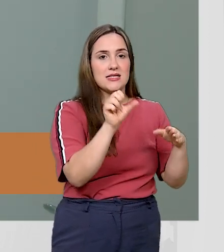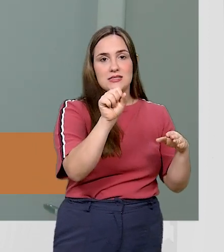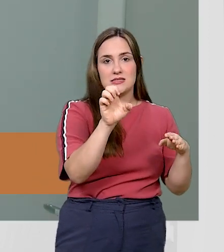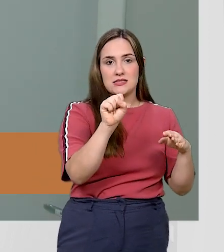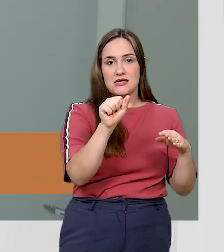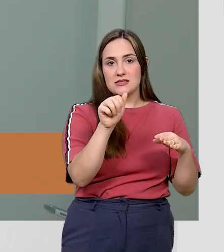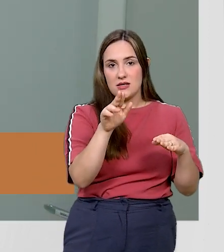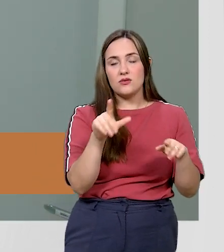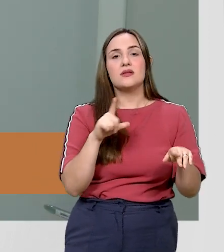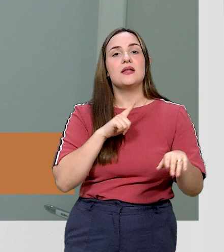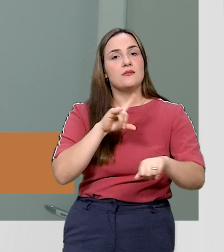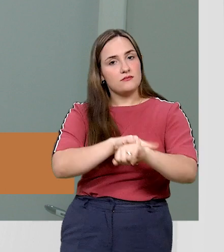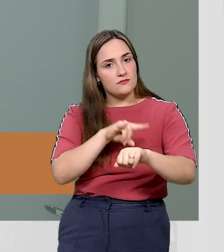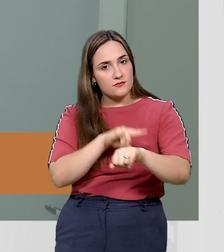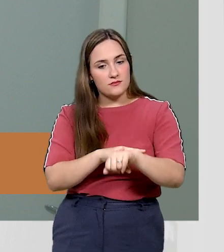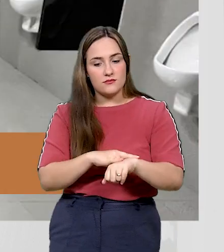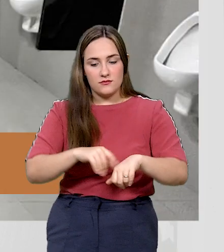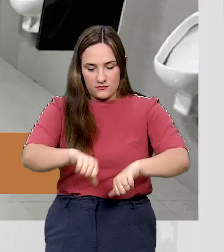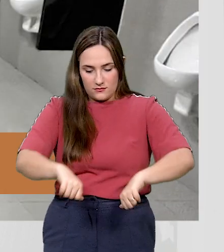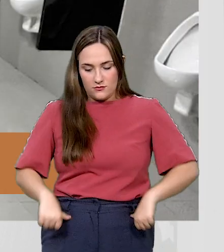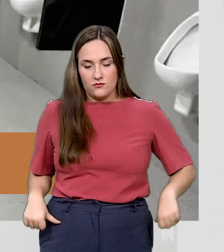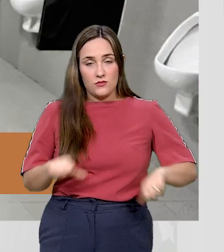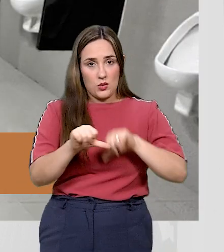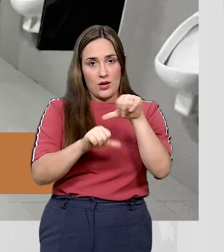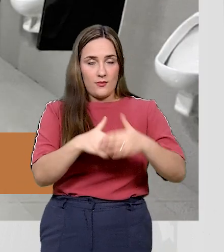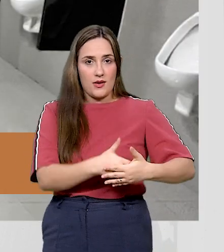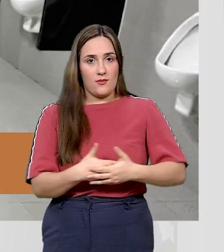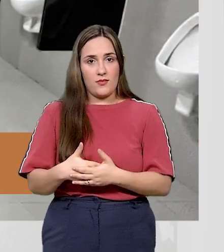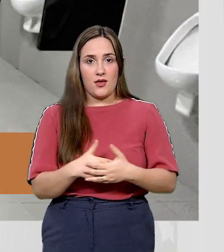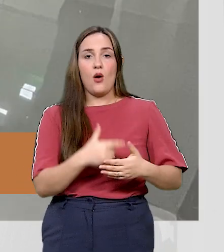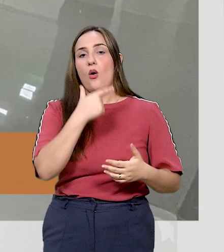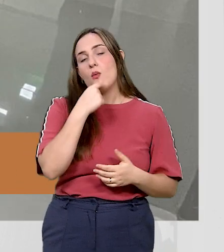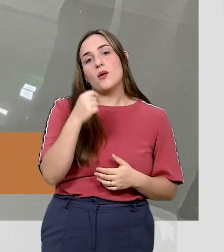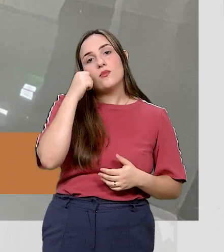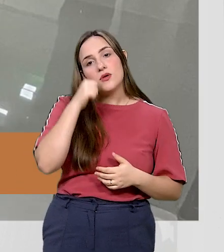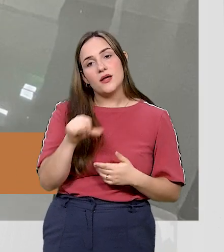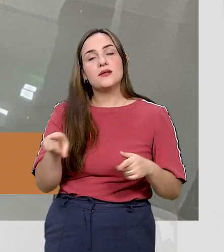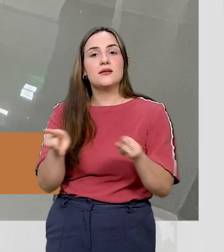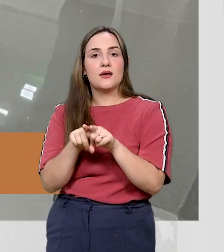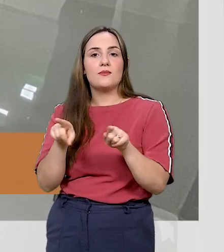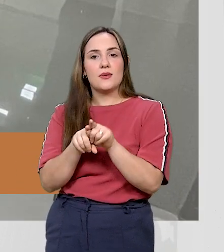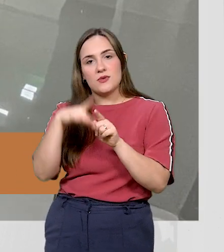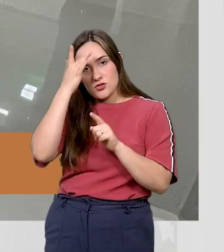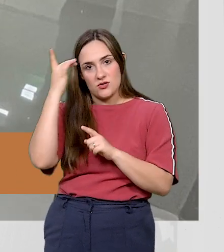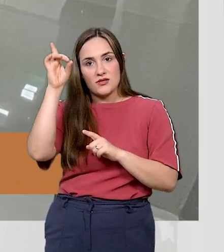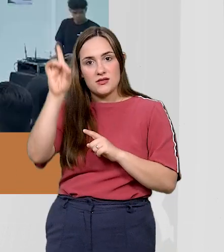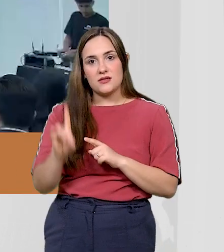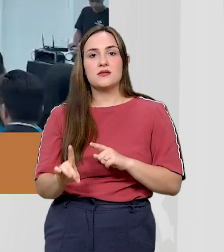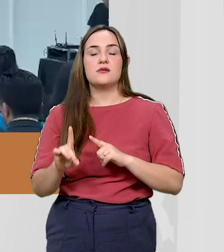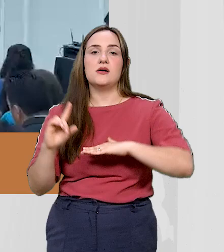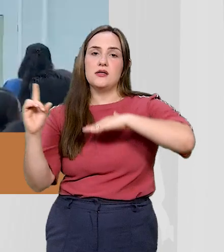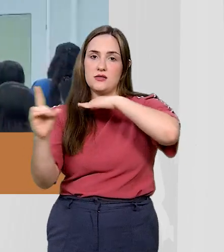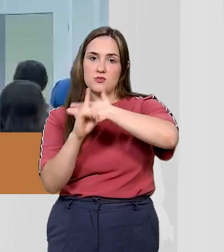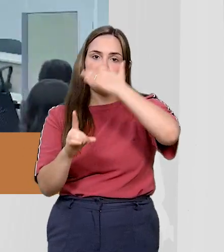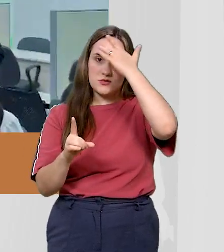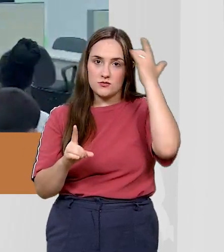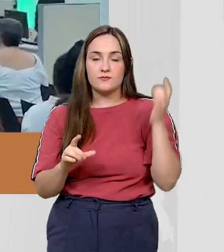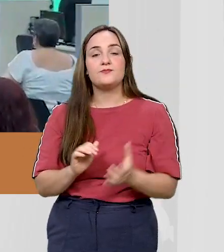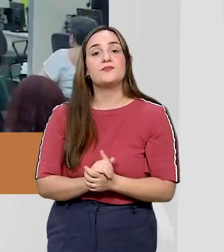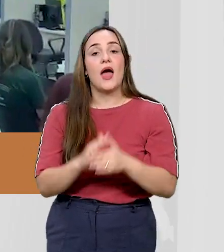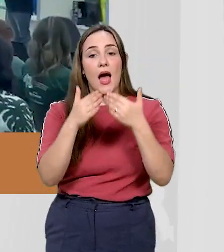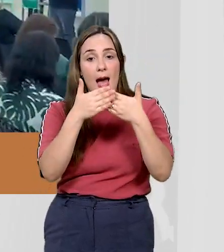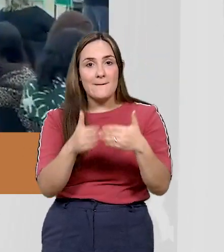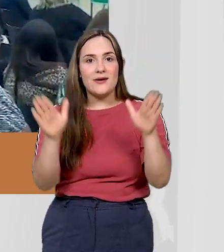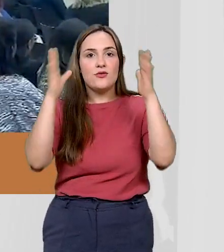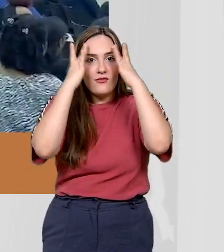de sanitários com fraldário, PCD masculino e feminino para o público e para servidores. A solenidade de inauguração contou